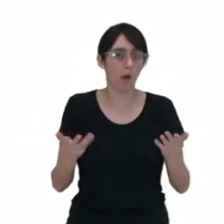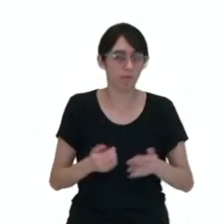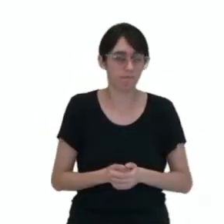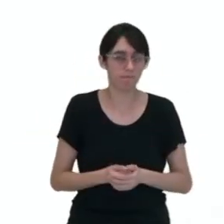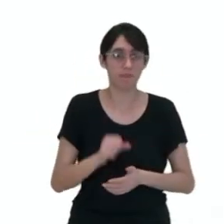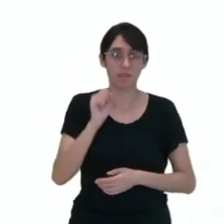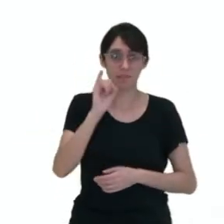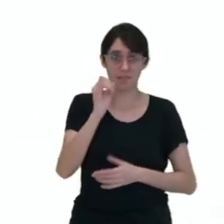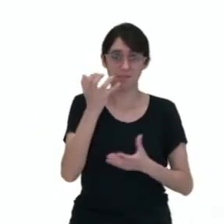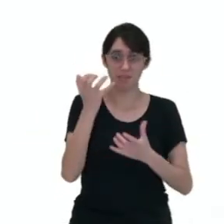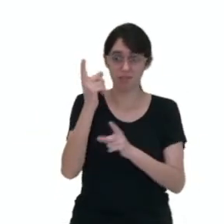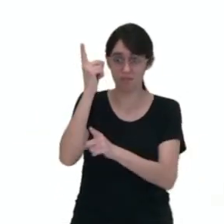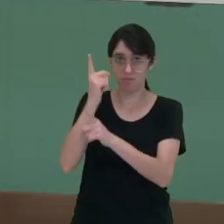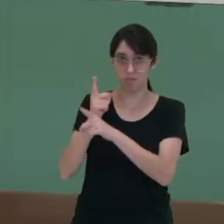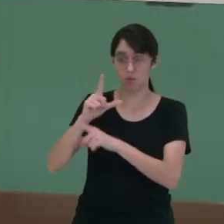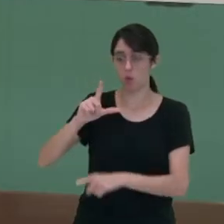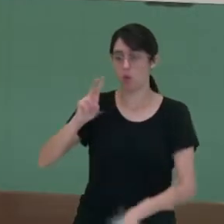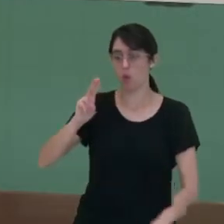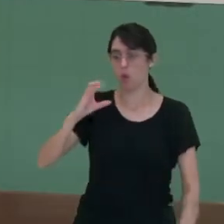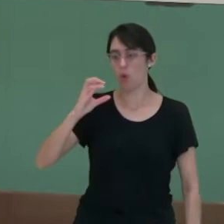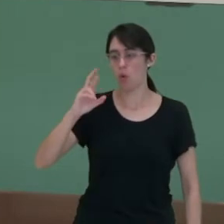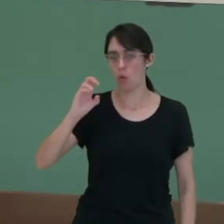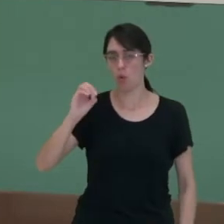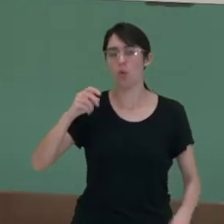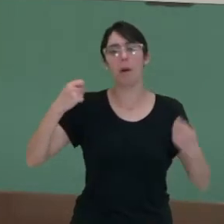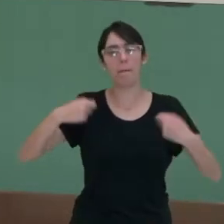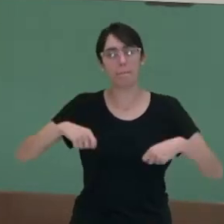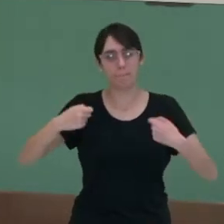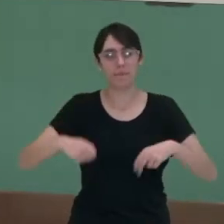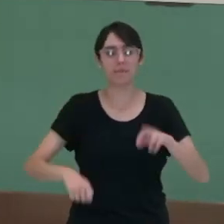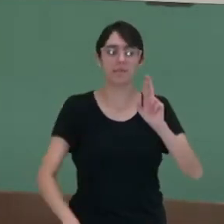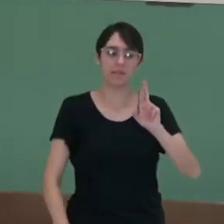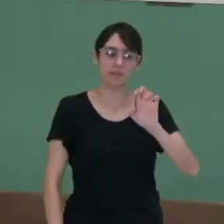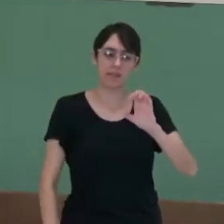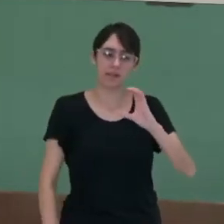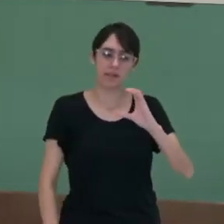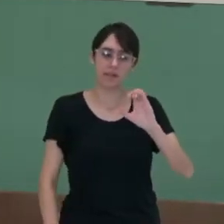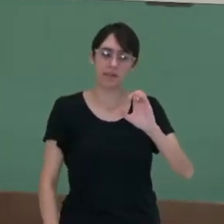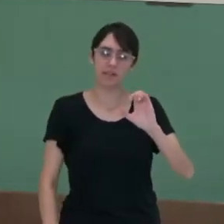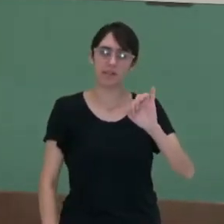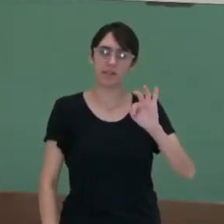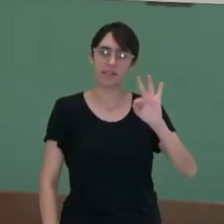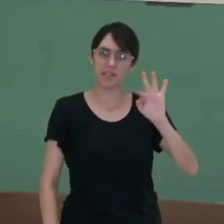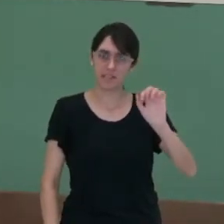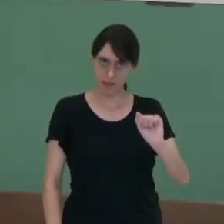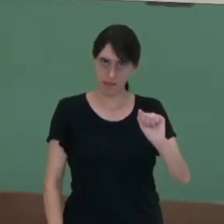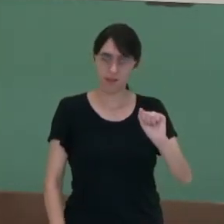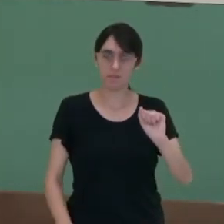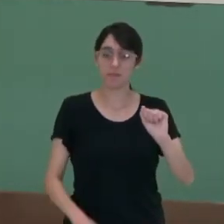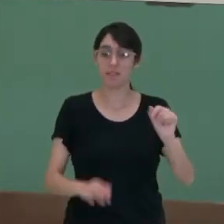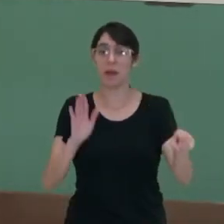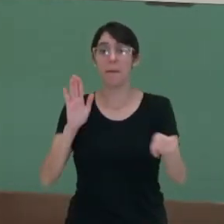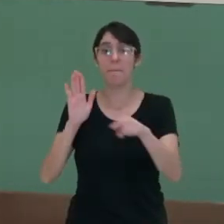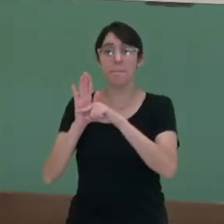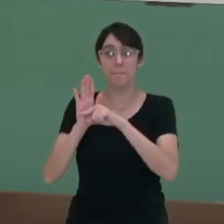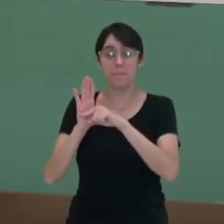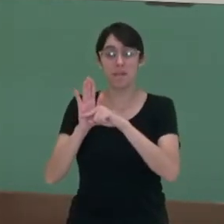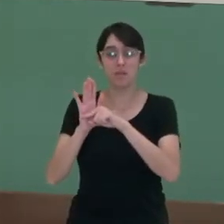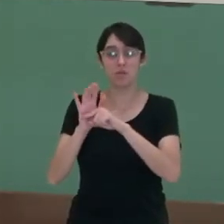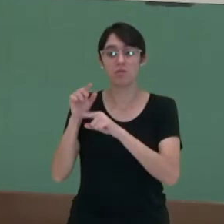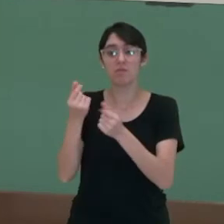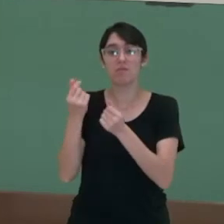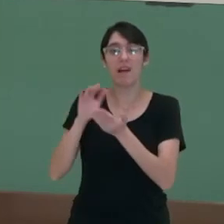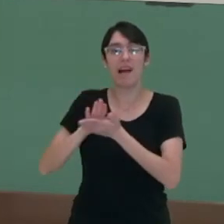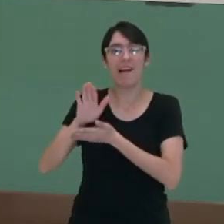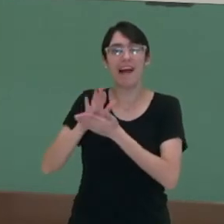determinar a função lucro, eu vou pegar a função receita, que é o que entrou, menos o que foi gasto para